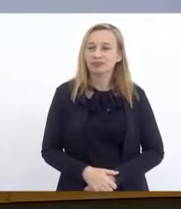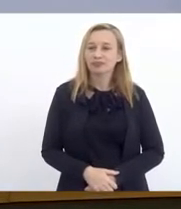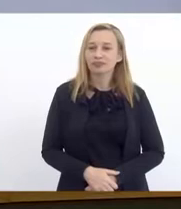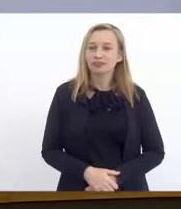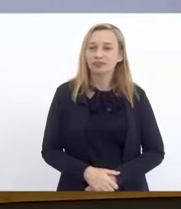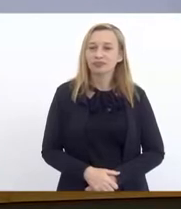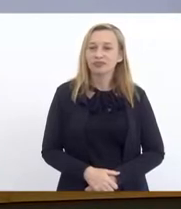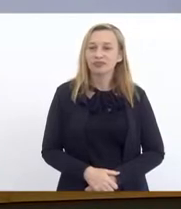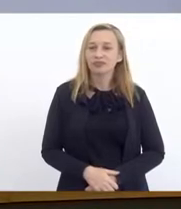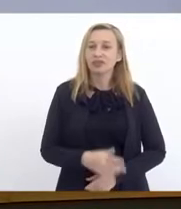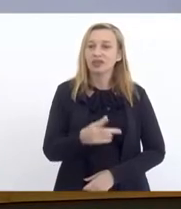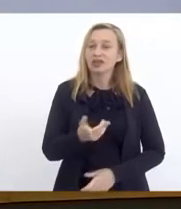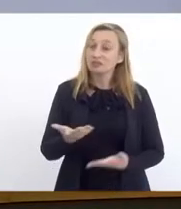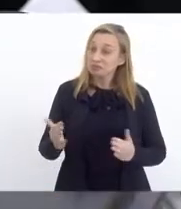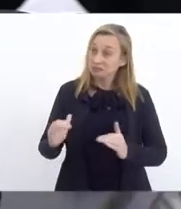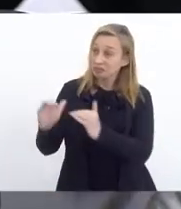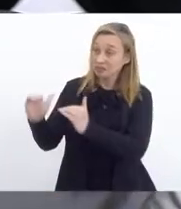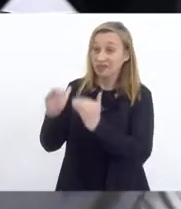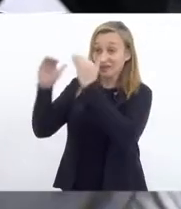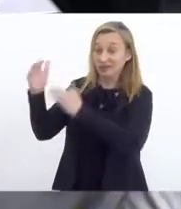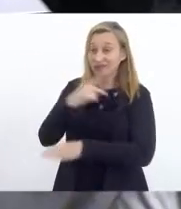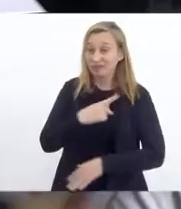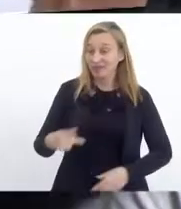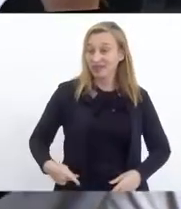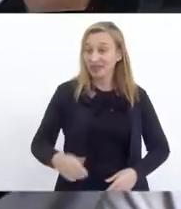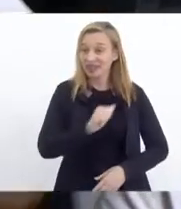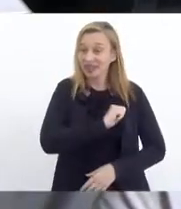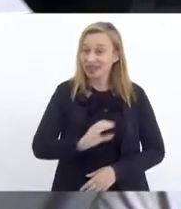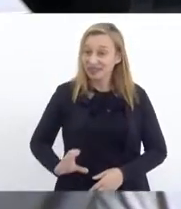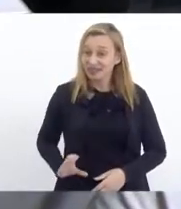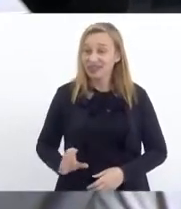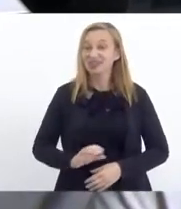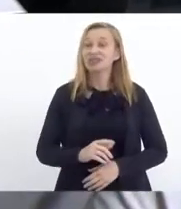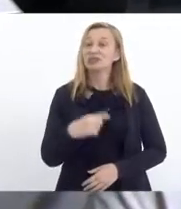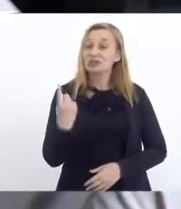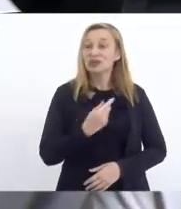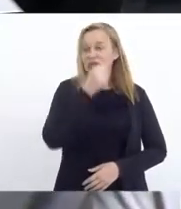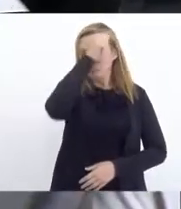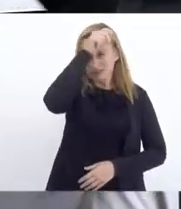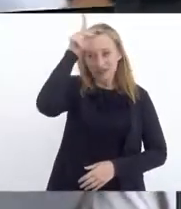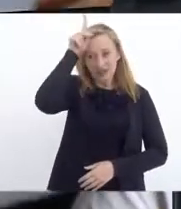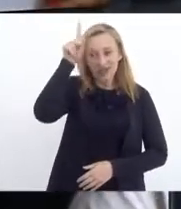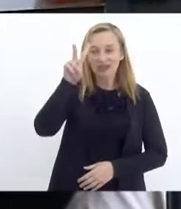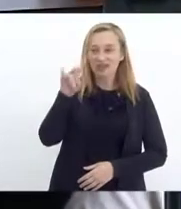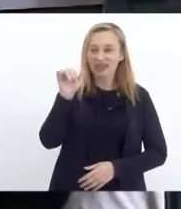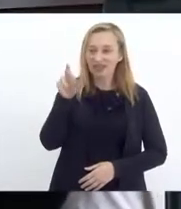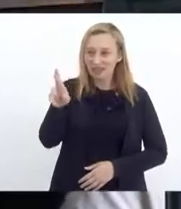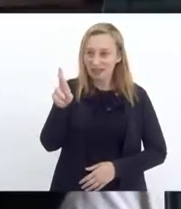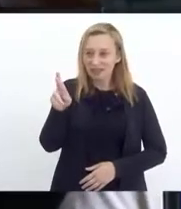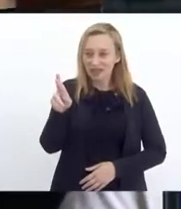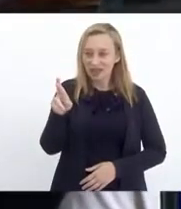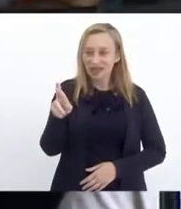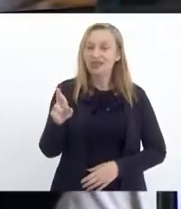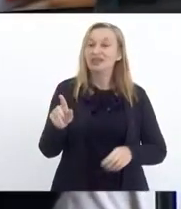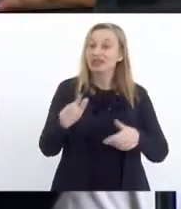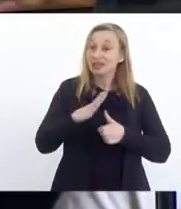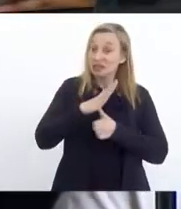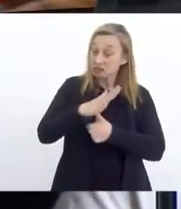Ilustríssimo presidente da Alerj, André Siciliano, ilustríssimo nosso prefeito Vladimir Garotinho, magnífico